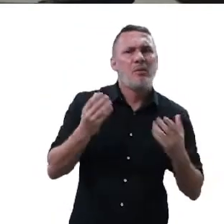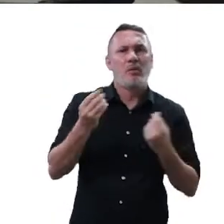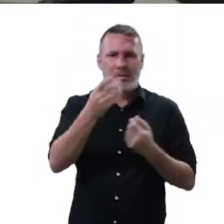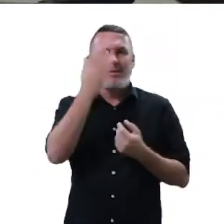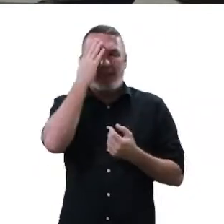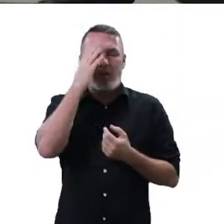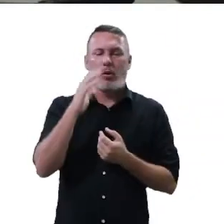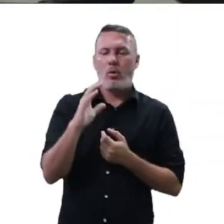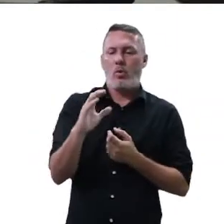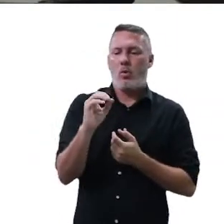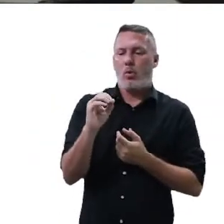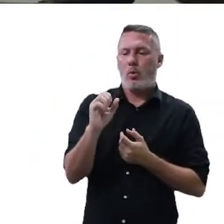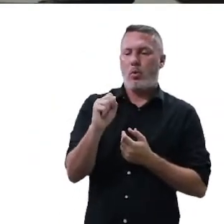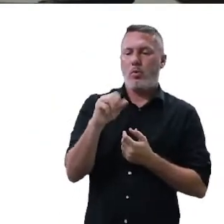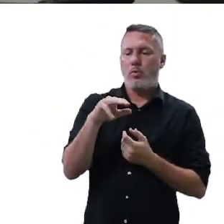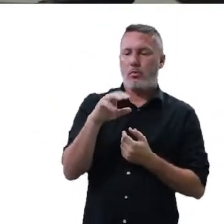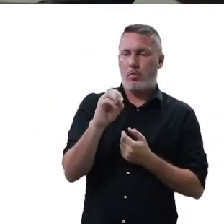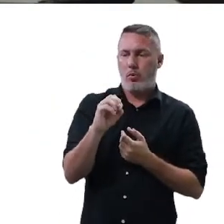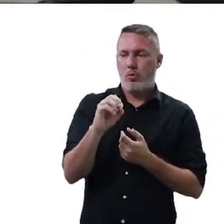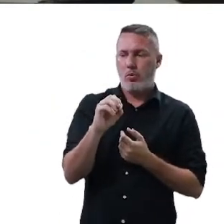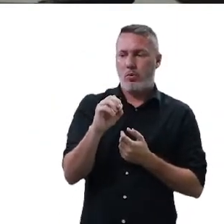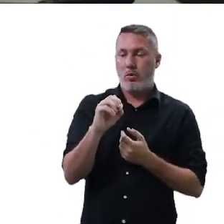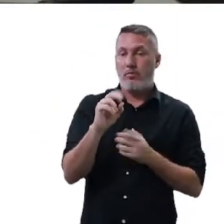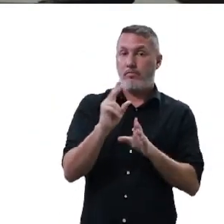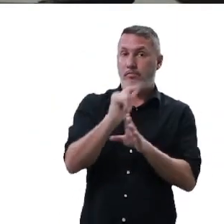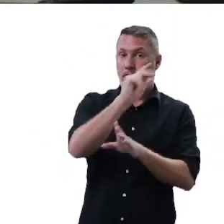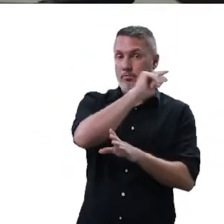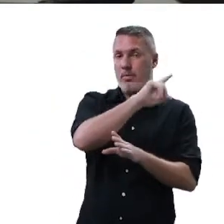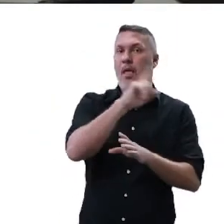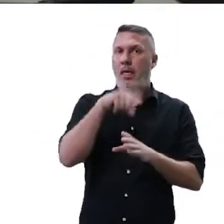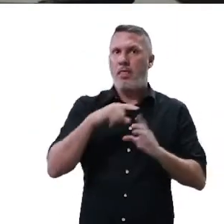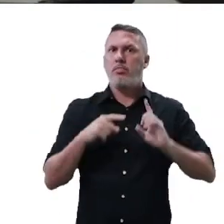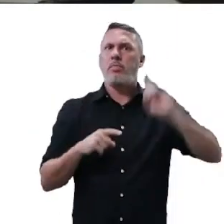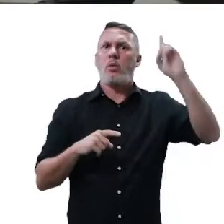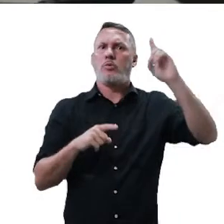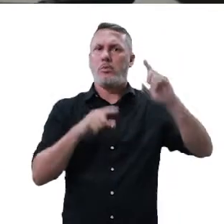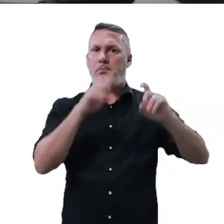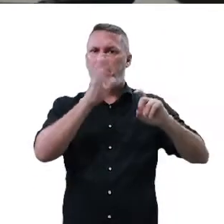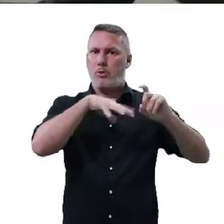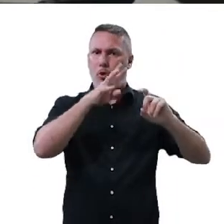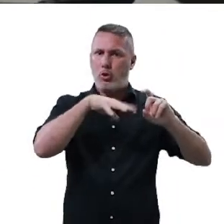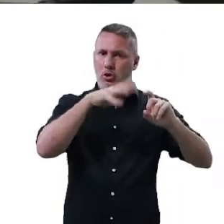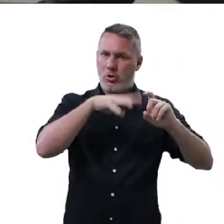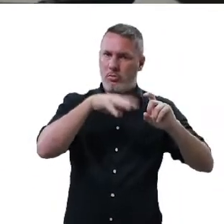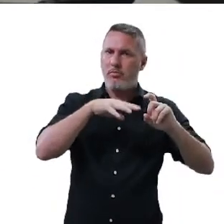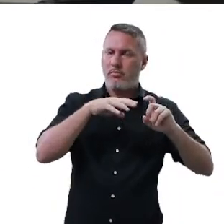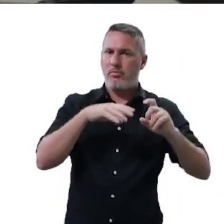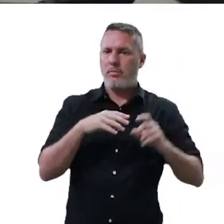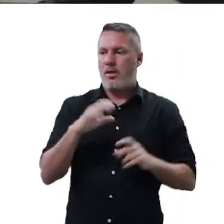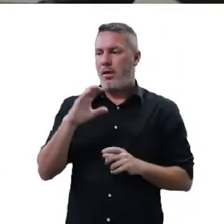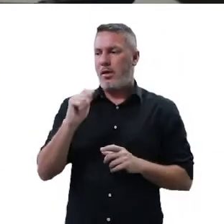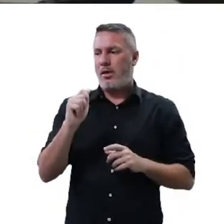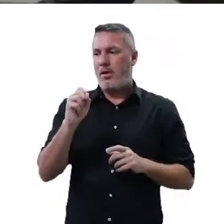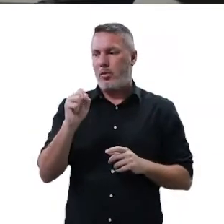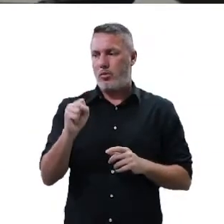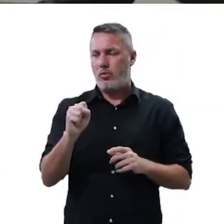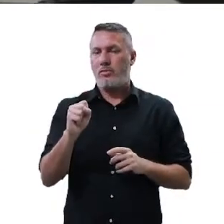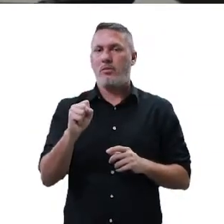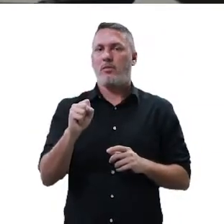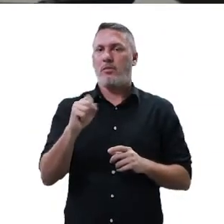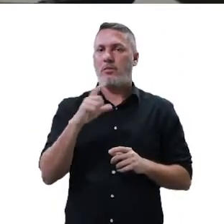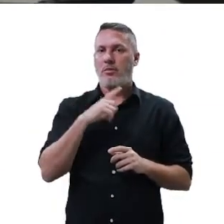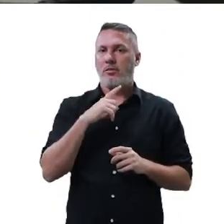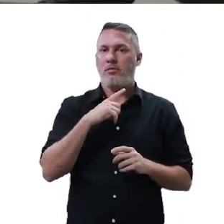bem que o cosmo e o caos eram deuses primordiais, lá da mitologia. E aí, então,